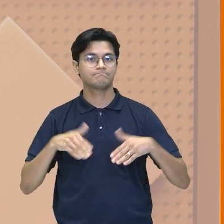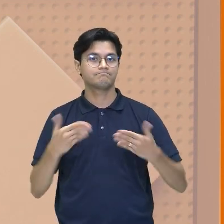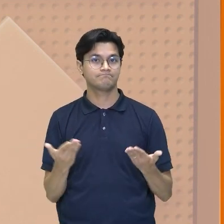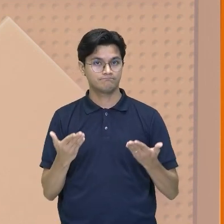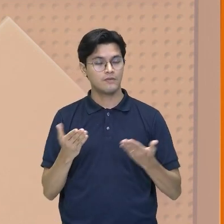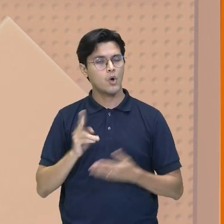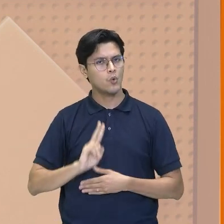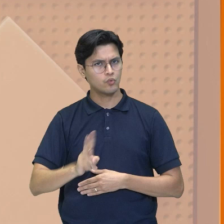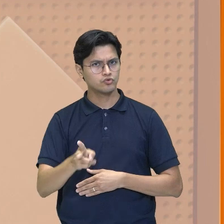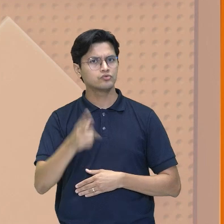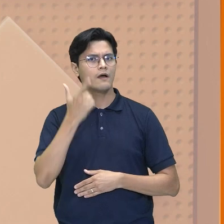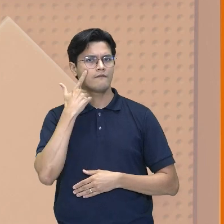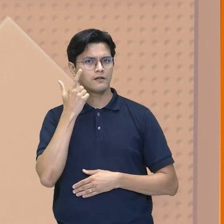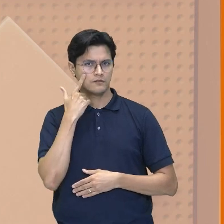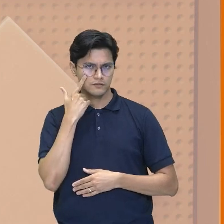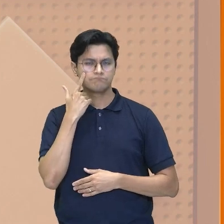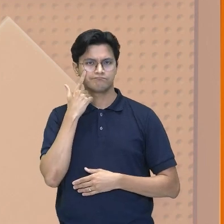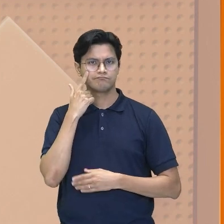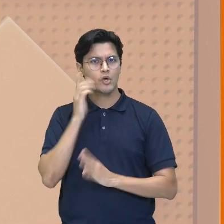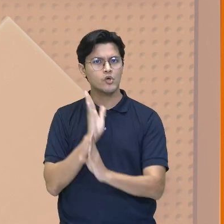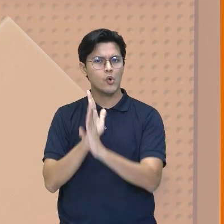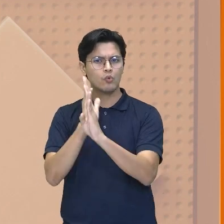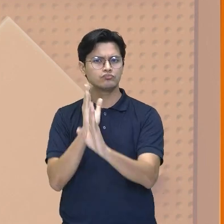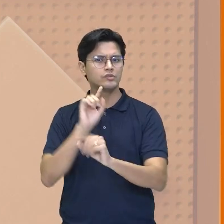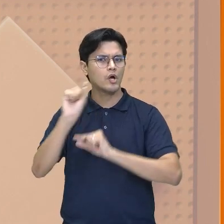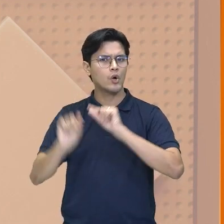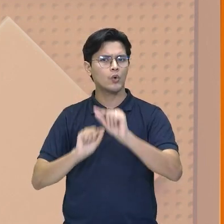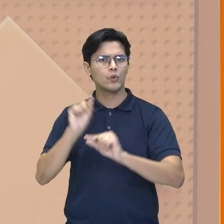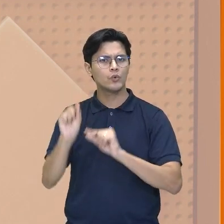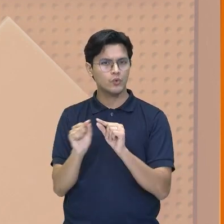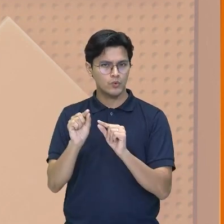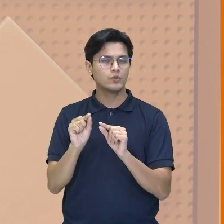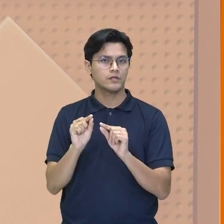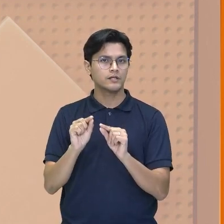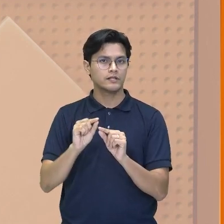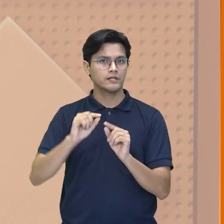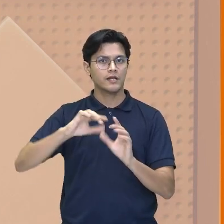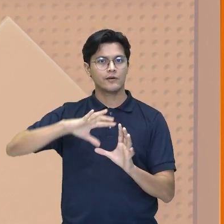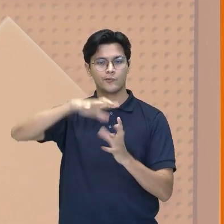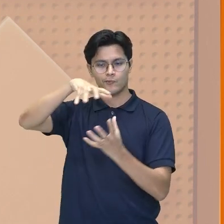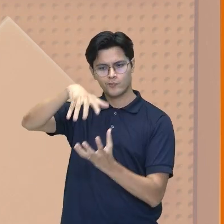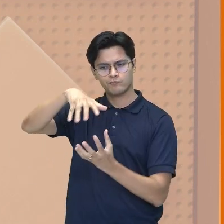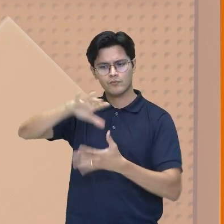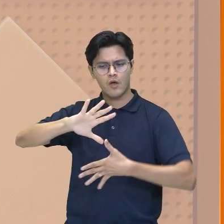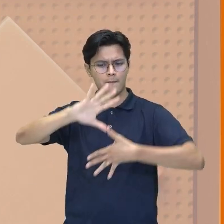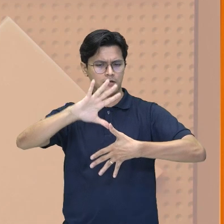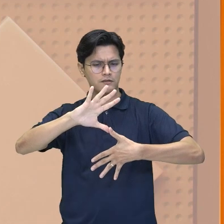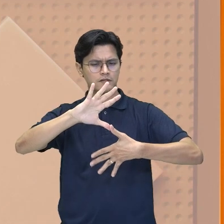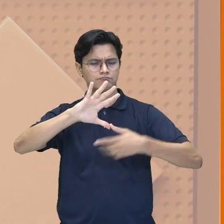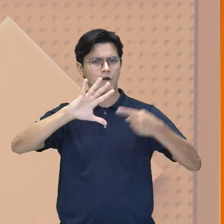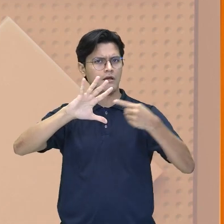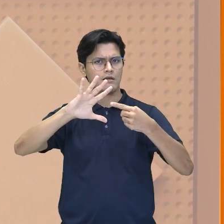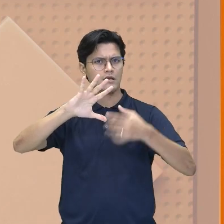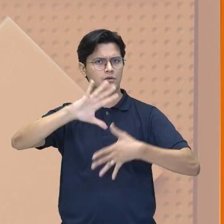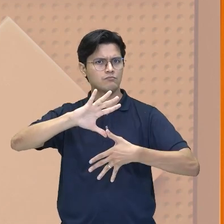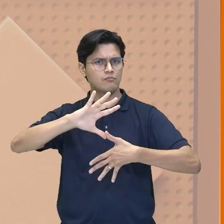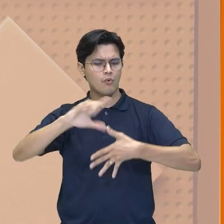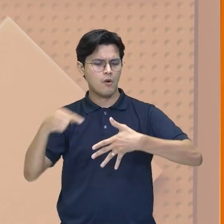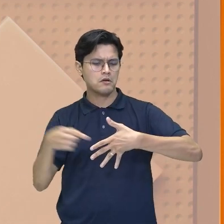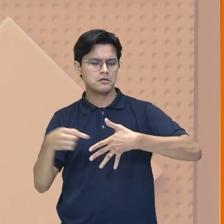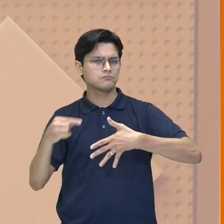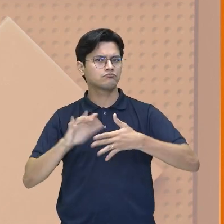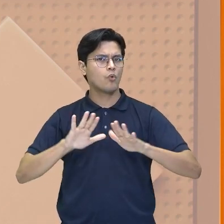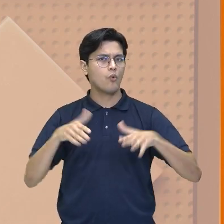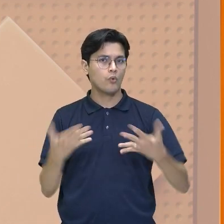para verificar em qual porção do continente americano o Brasil está localizado. E aí a gente